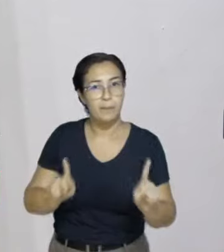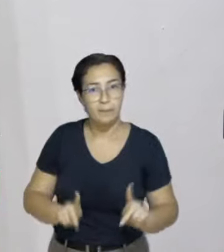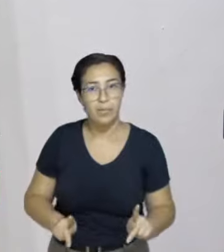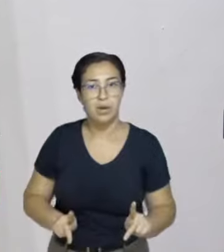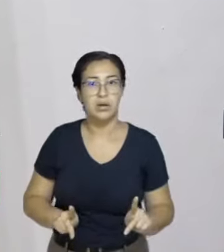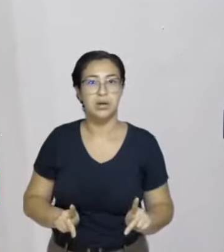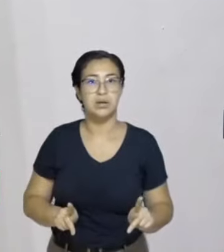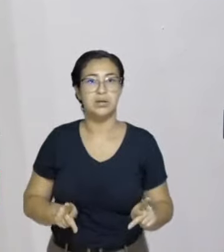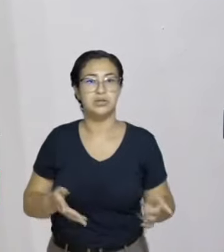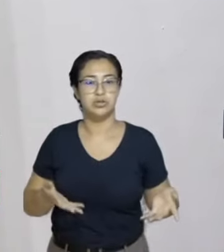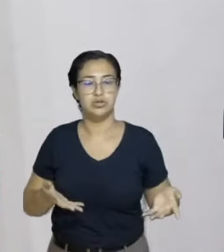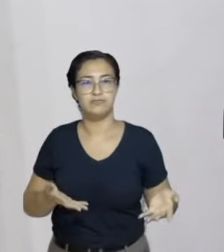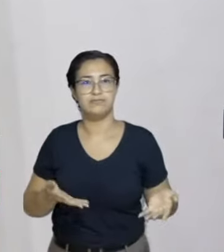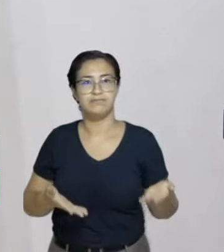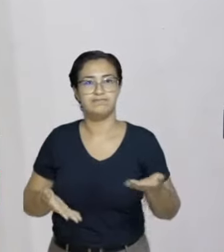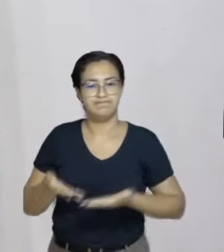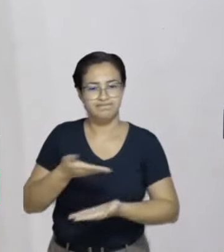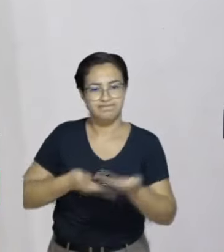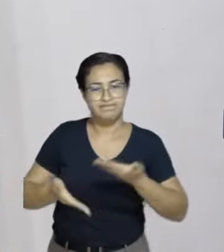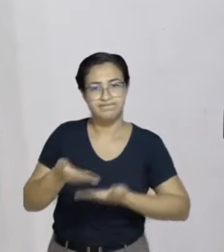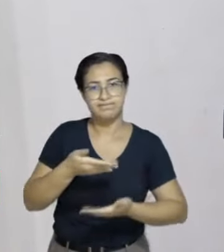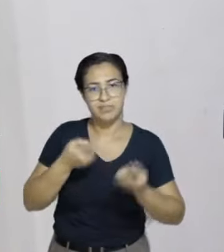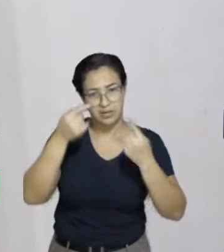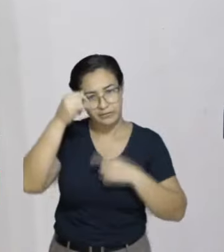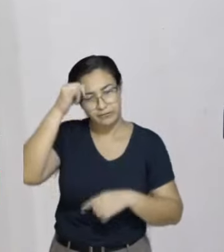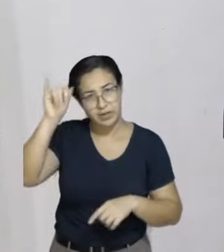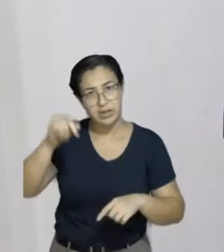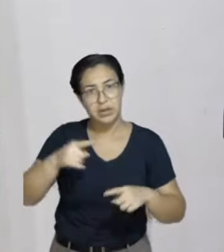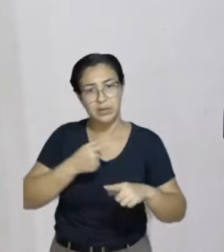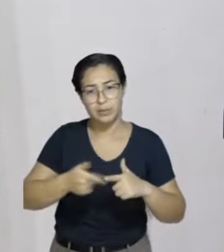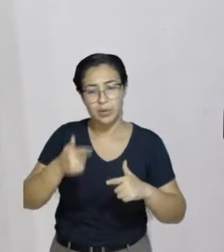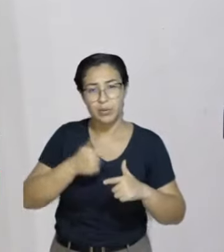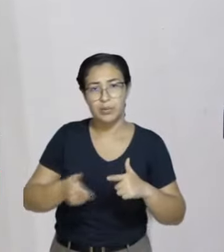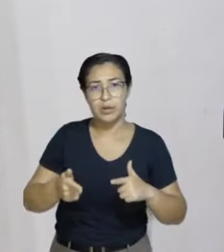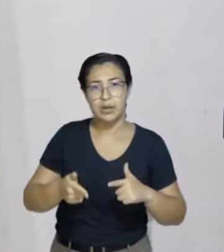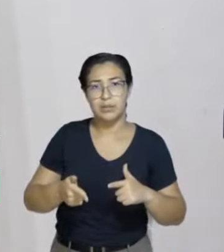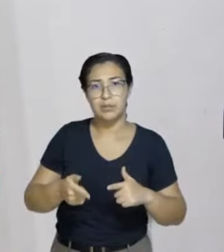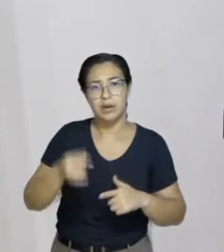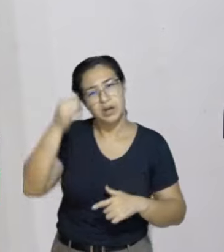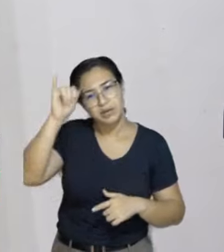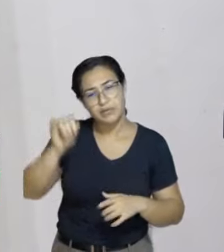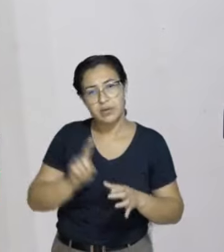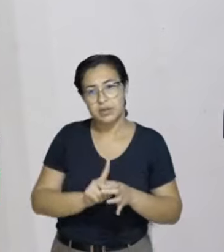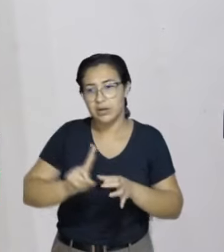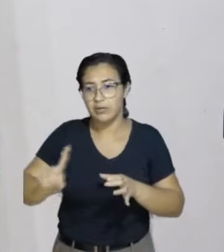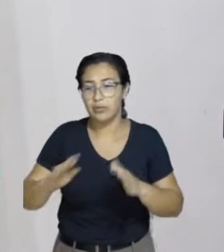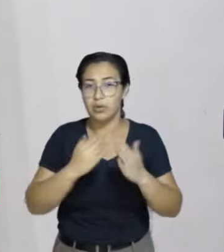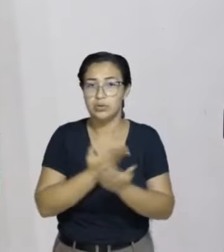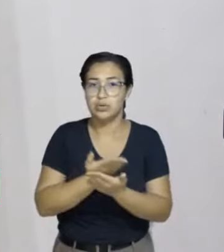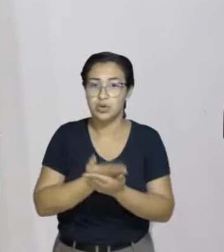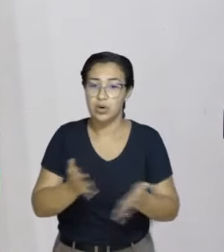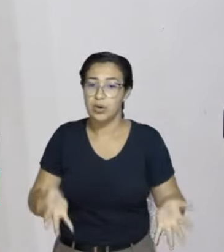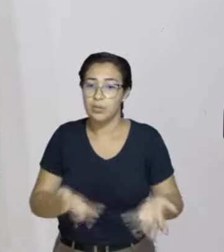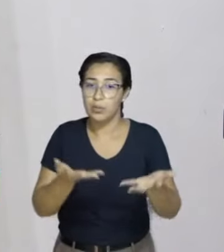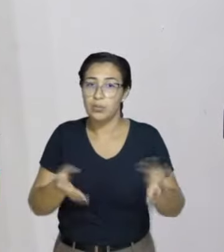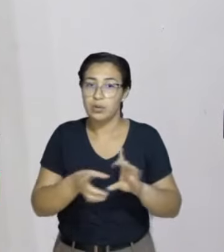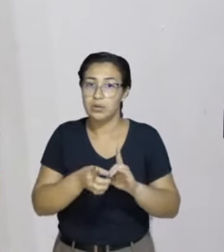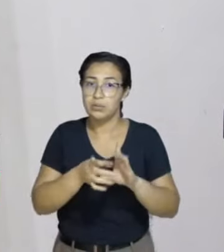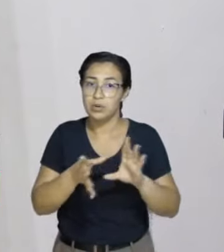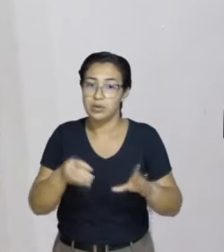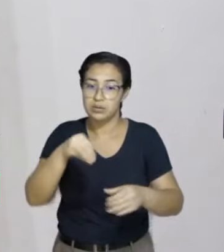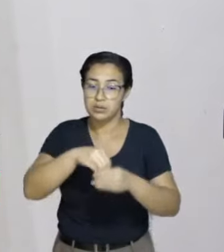de conflitos, combate à evasão escolar e fortalecer a gestão democrática nas escolas.